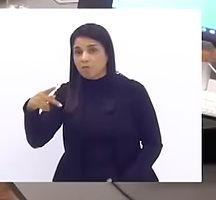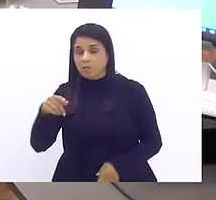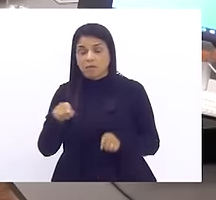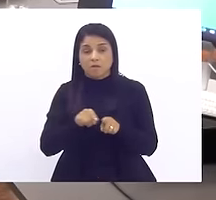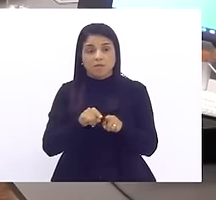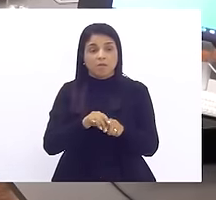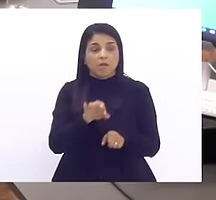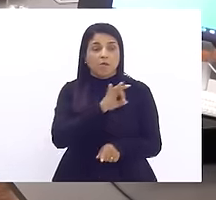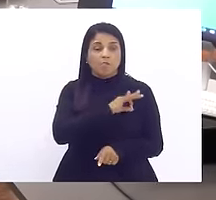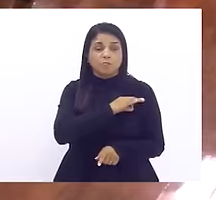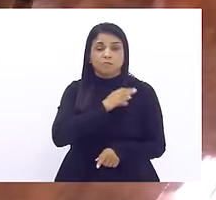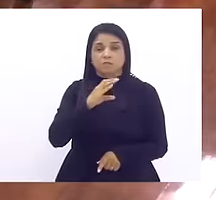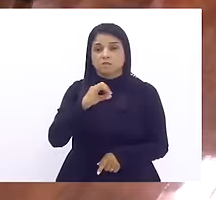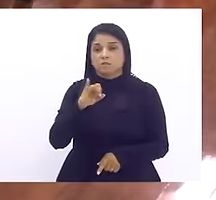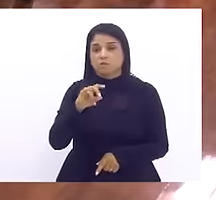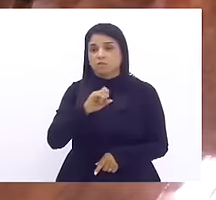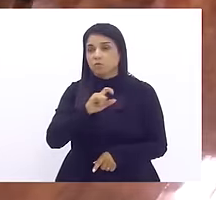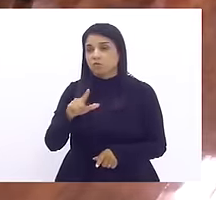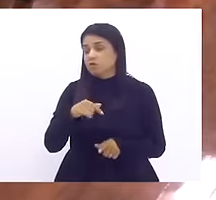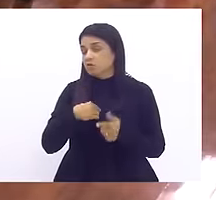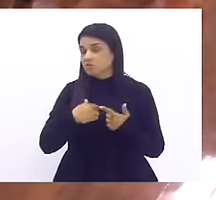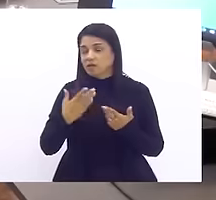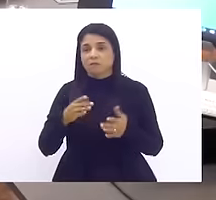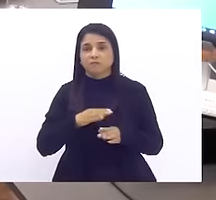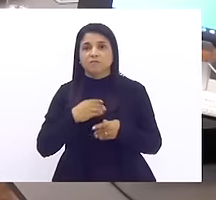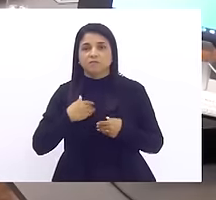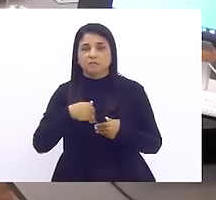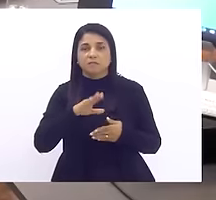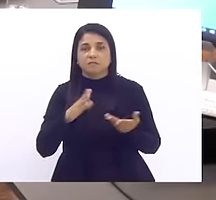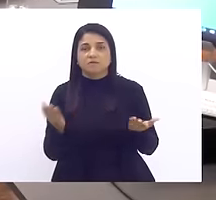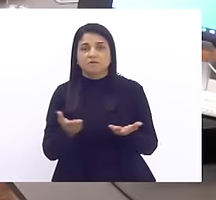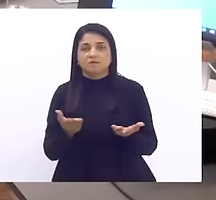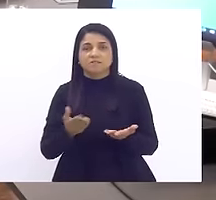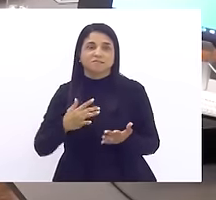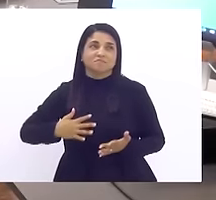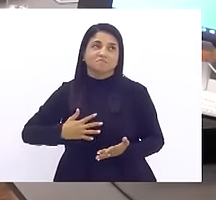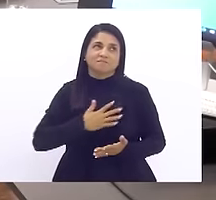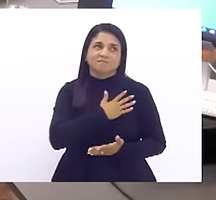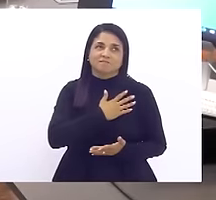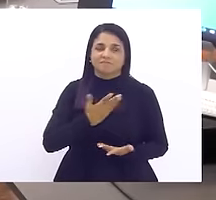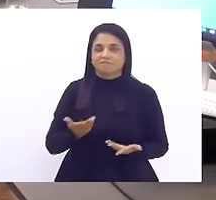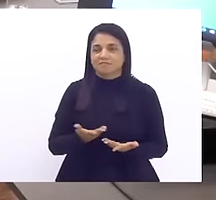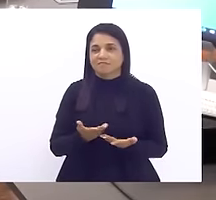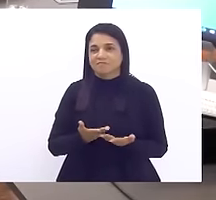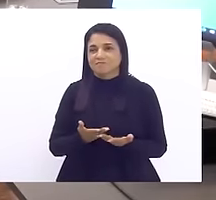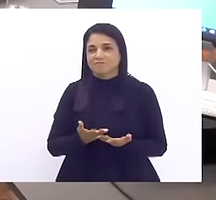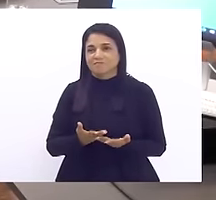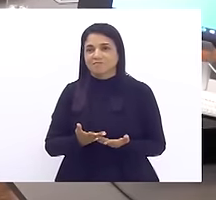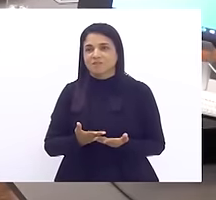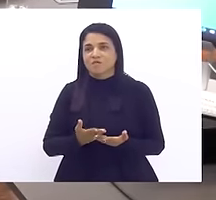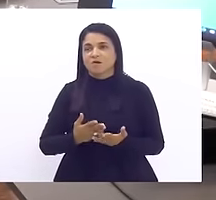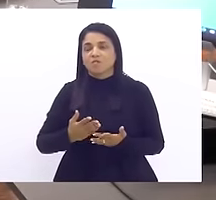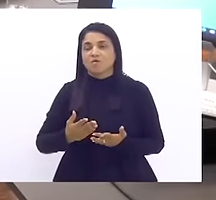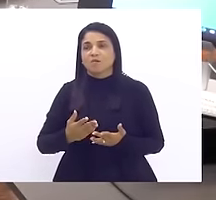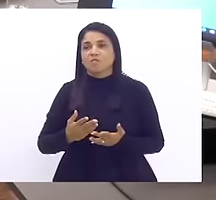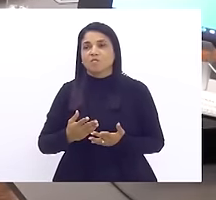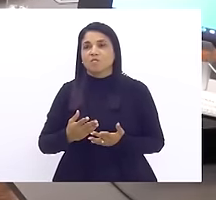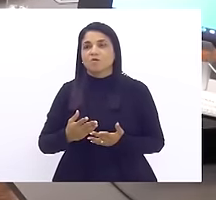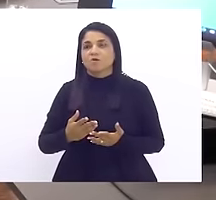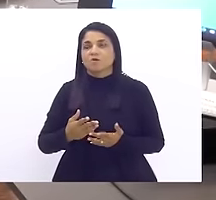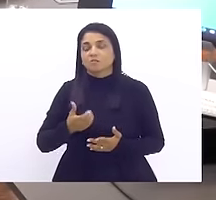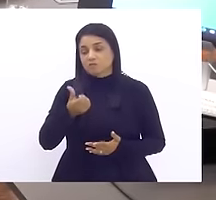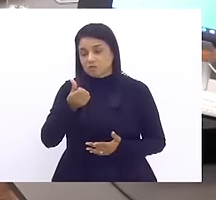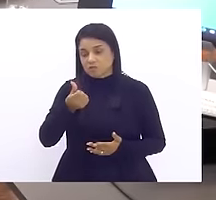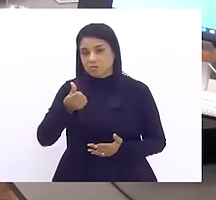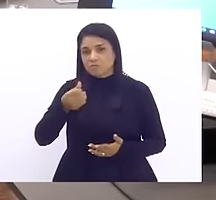é claro Secretaria de Fazenda Municipal e é isso exato O Coronel e aí eu peço até o comandante do